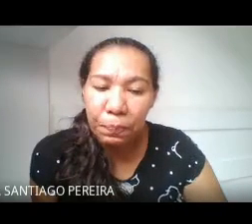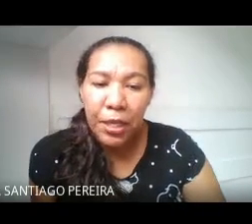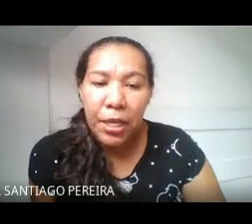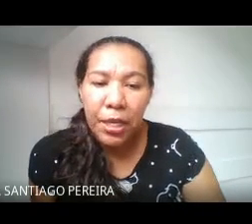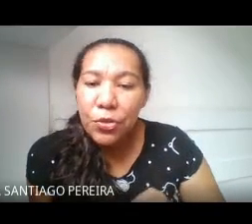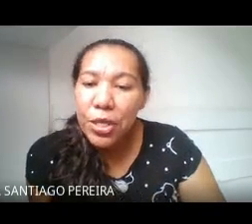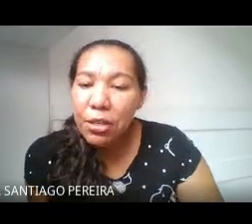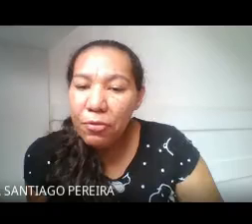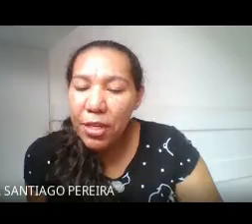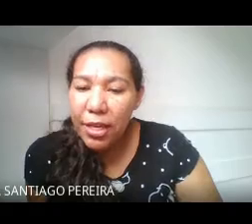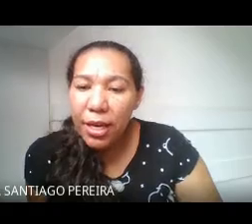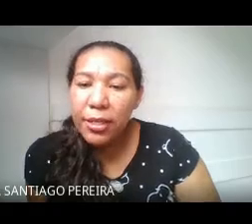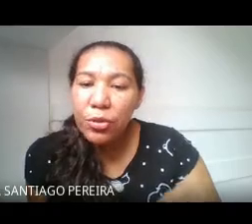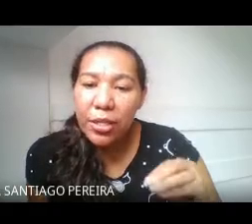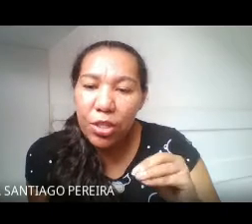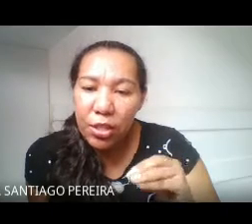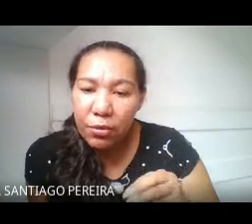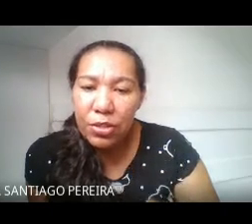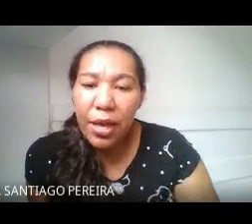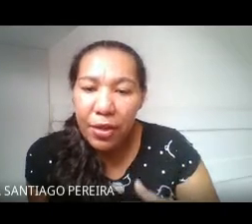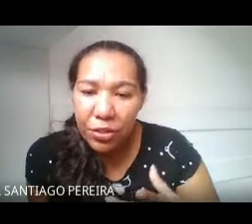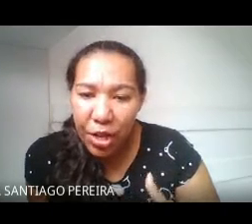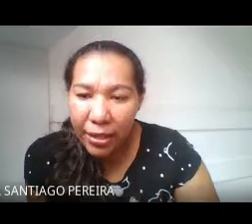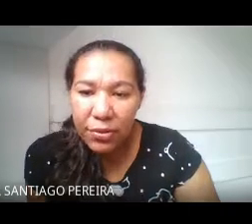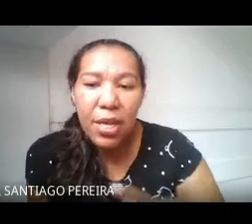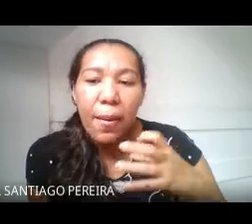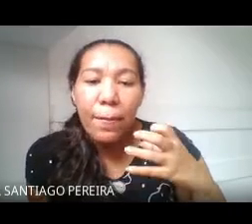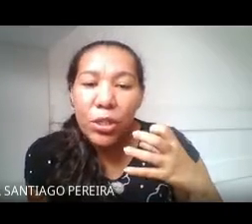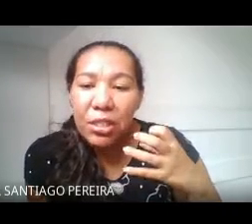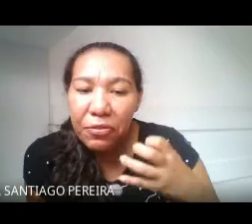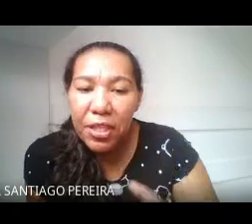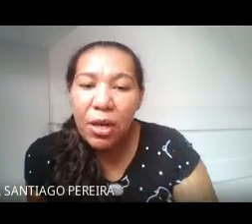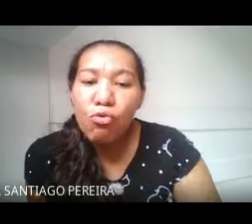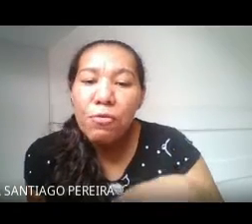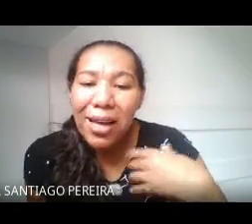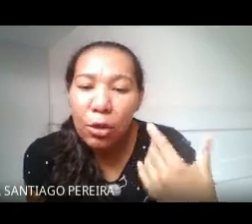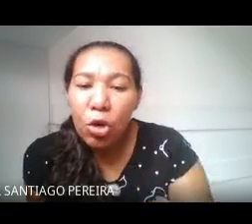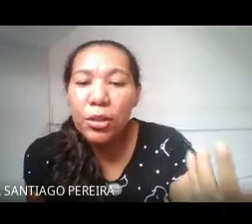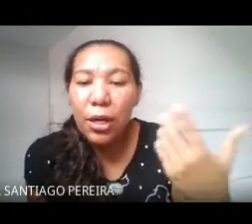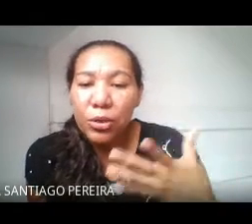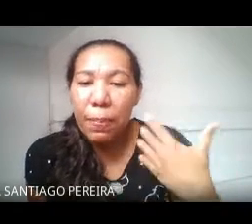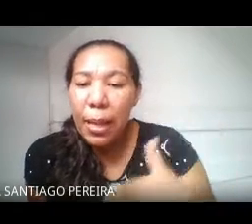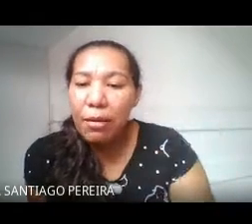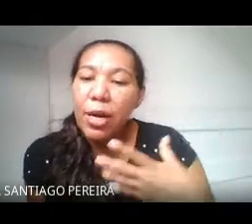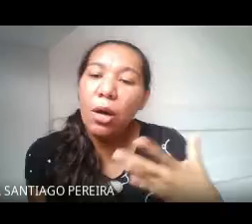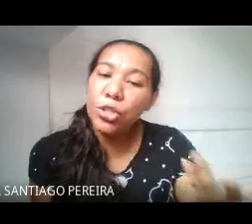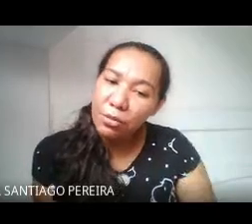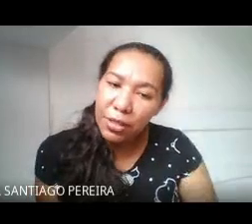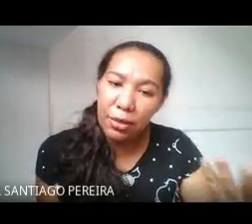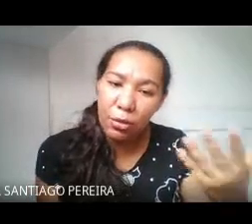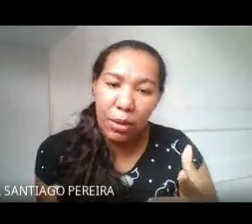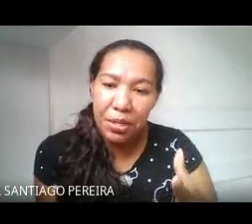oração. Isso significa que os adjetivos, né, the adjectives, modificam o valor da outra palavra